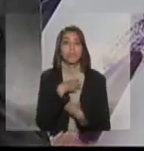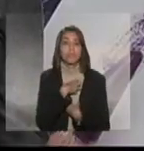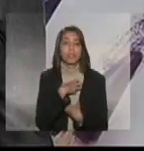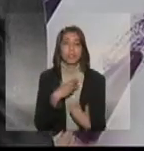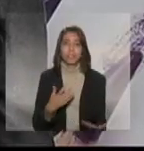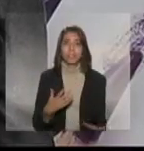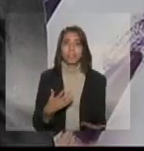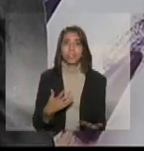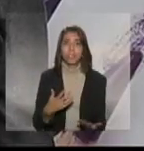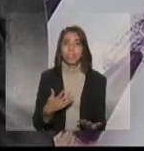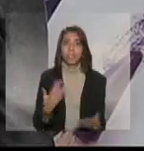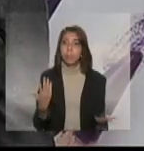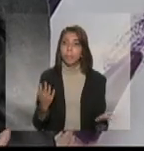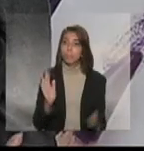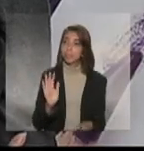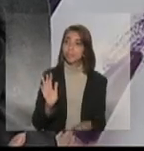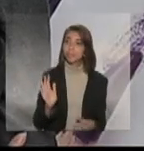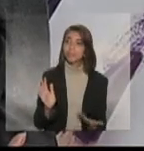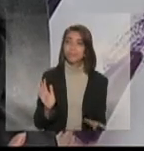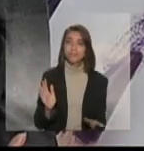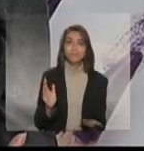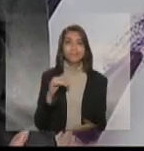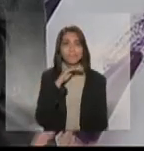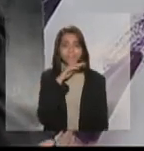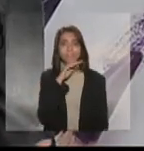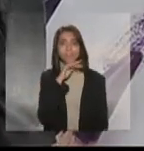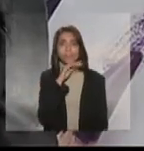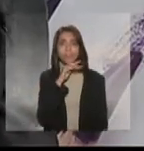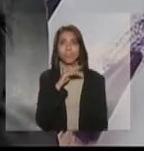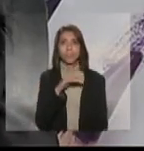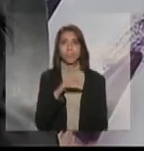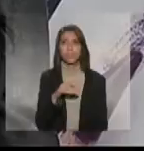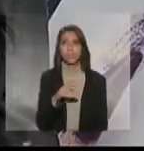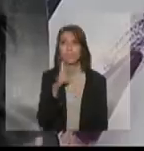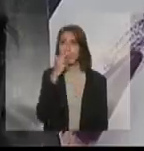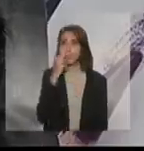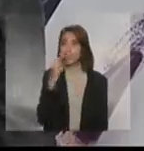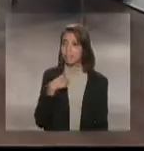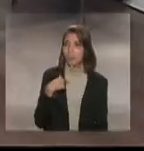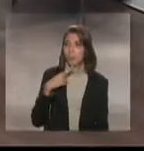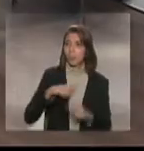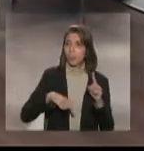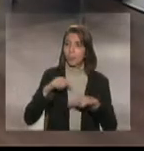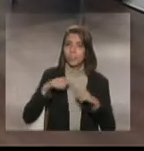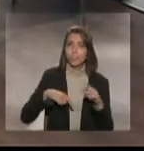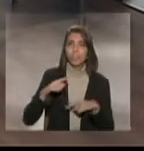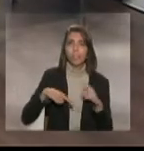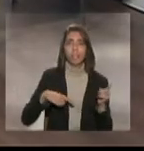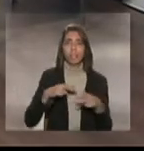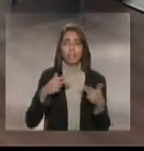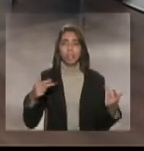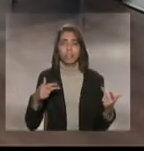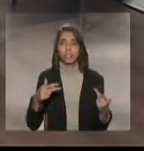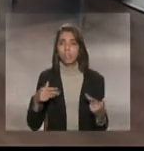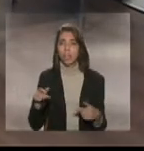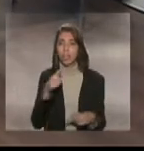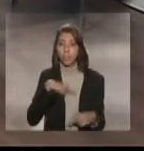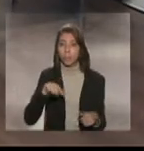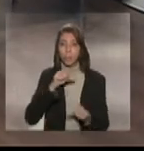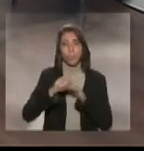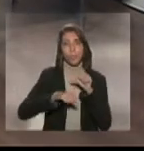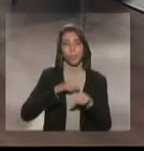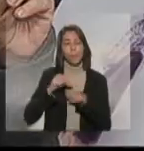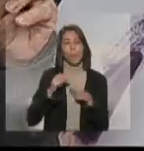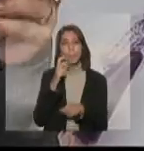sentirem isso é uma coisa assim muito ruim mas ele perde o objeto e quando a gente só na mulher e tauá já